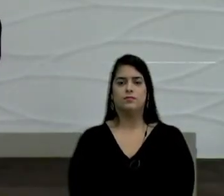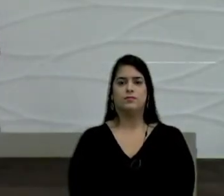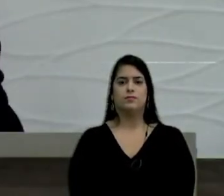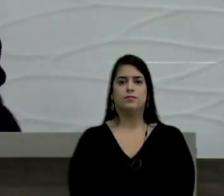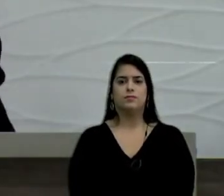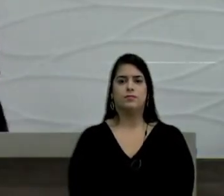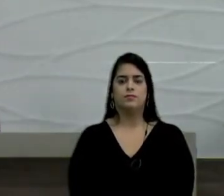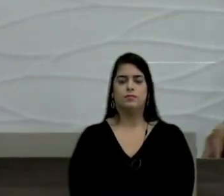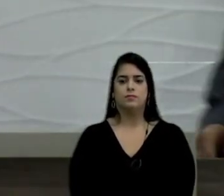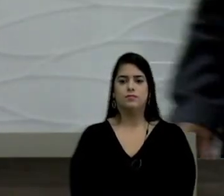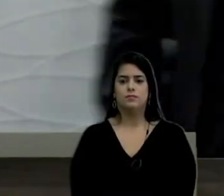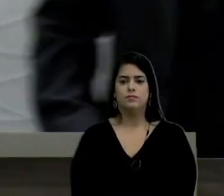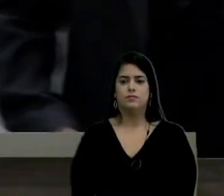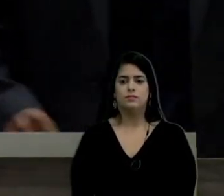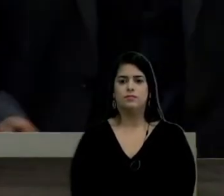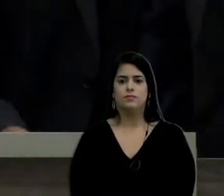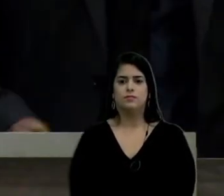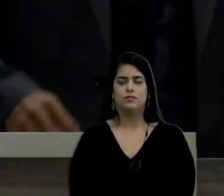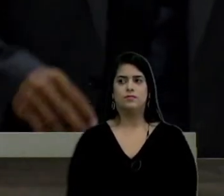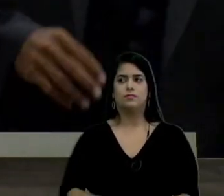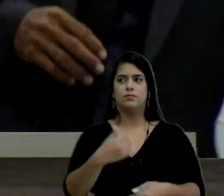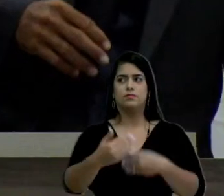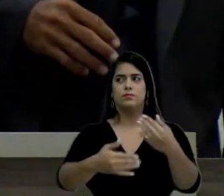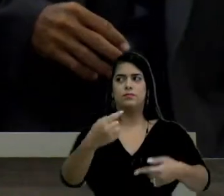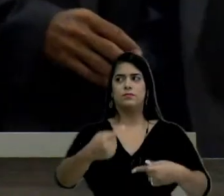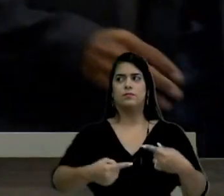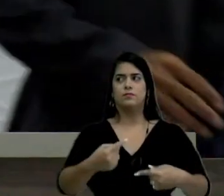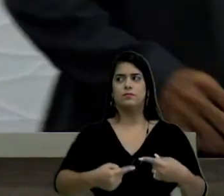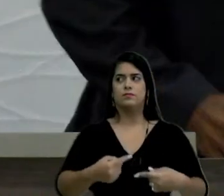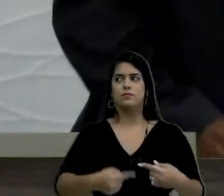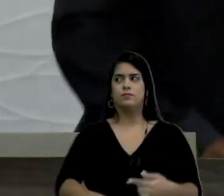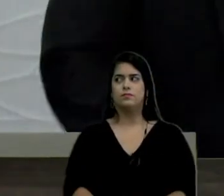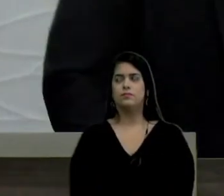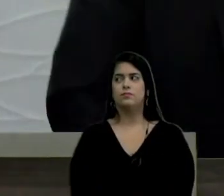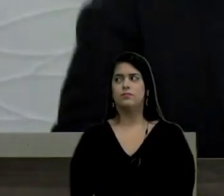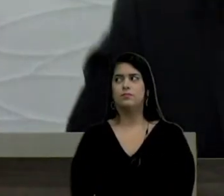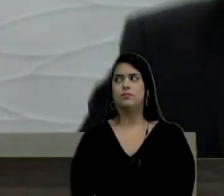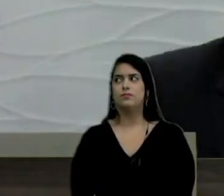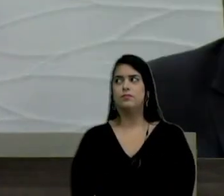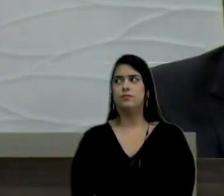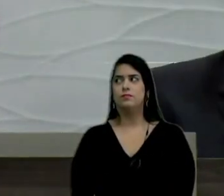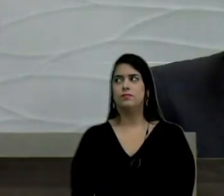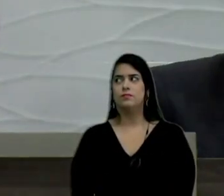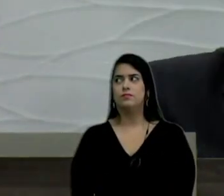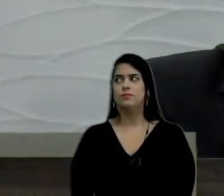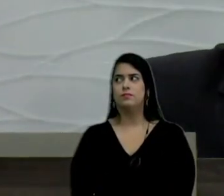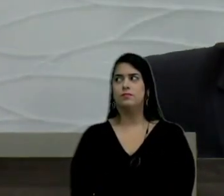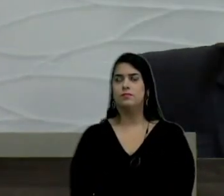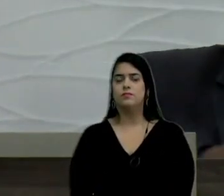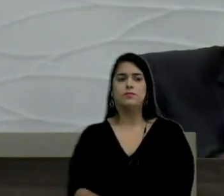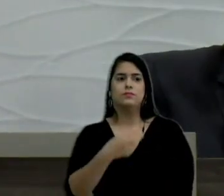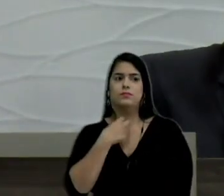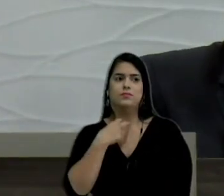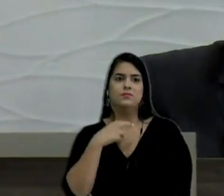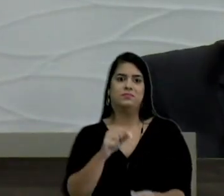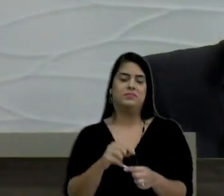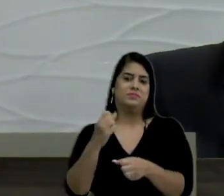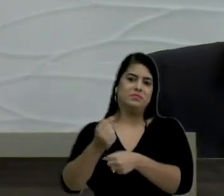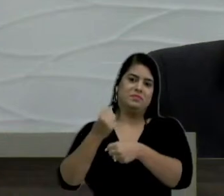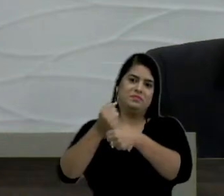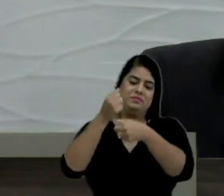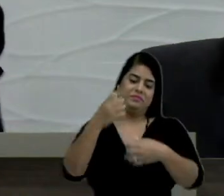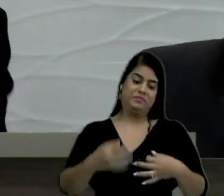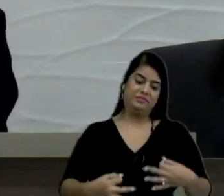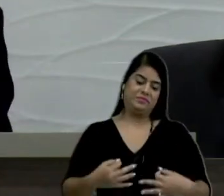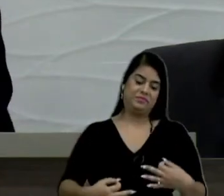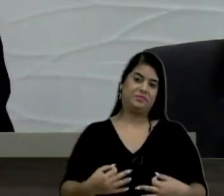município contin continu a discussão não se pode mais fazer uma obra em São Bento Por Conta do Tribunal de